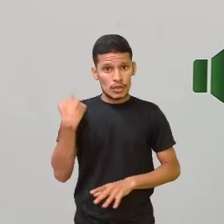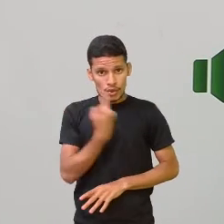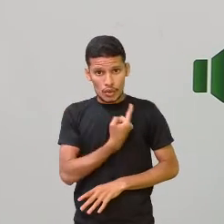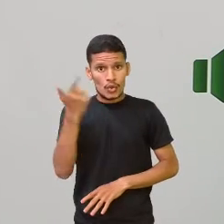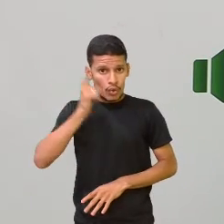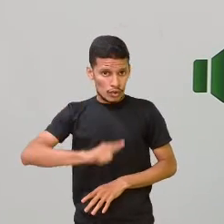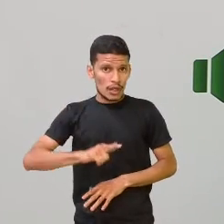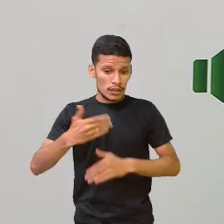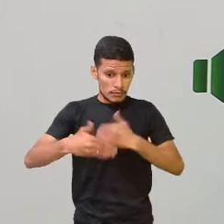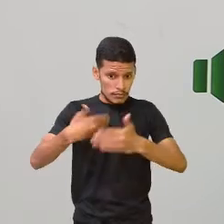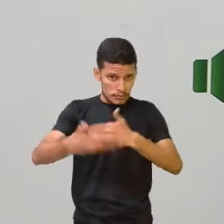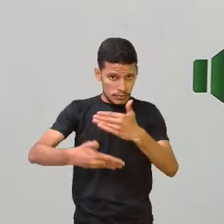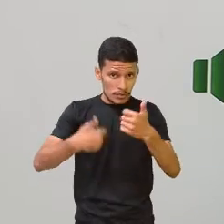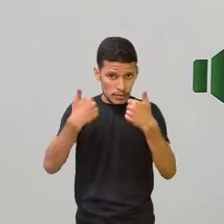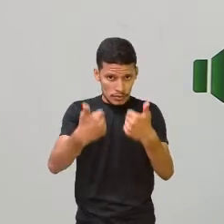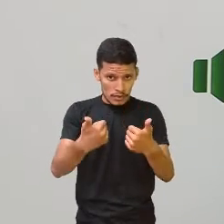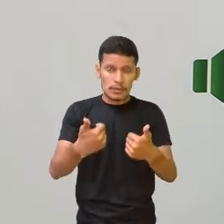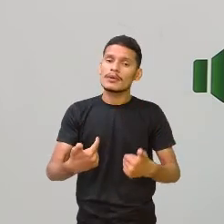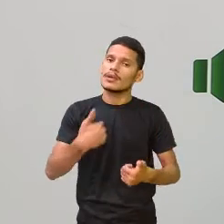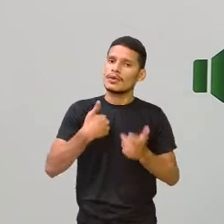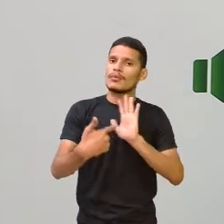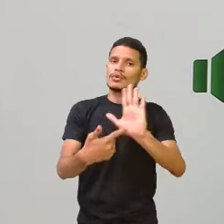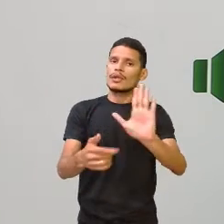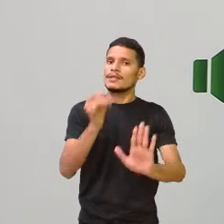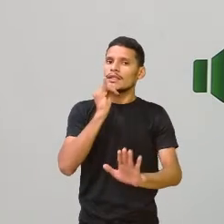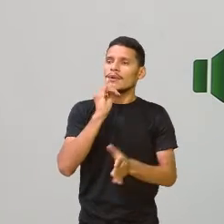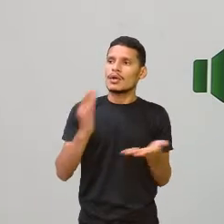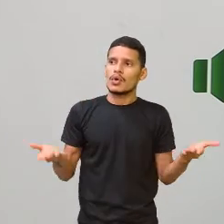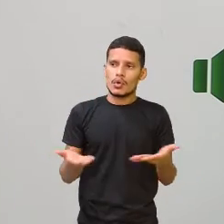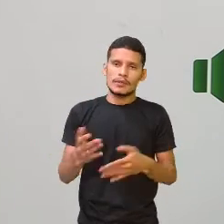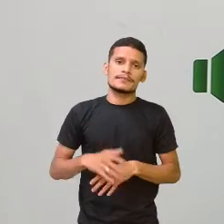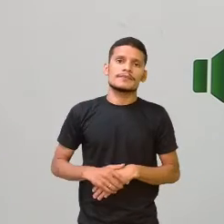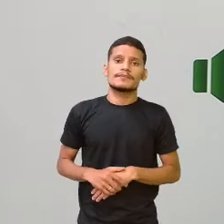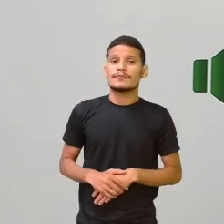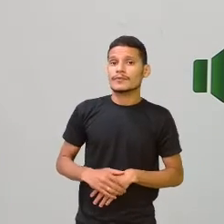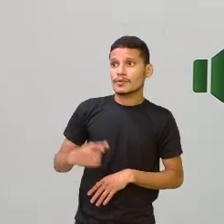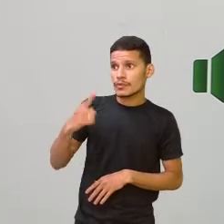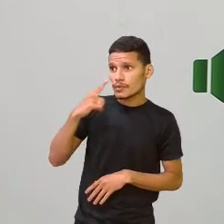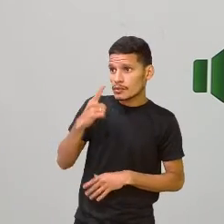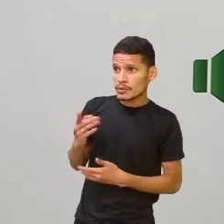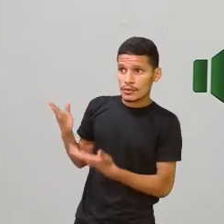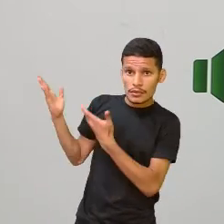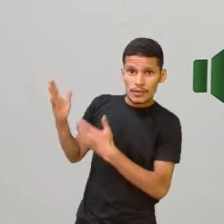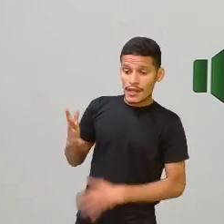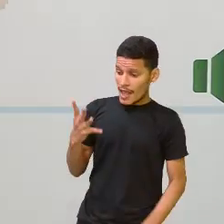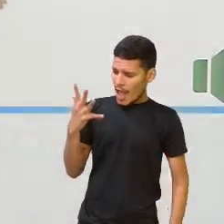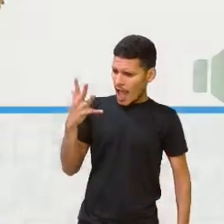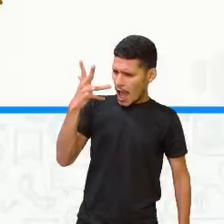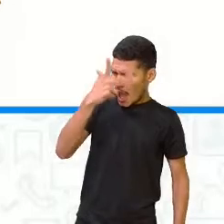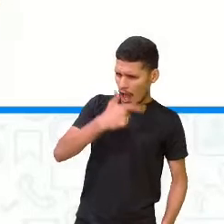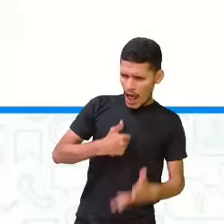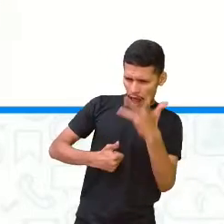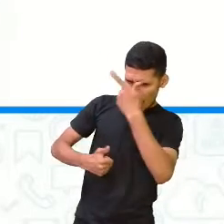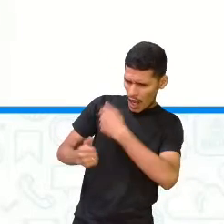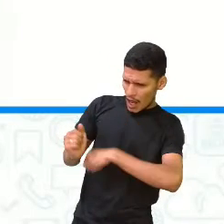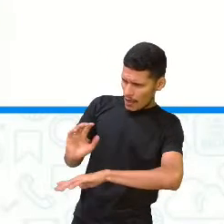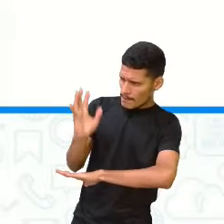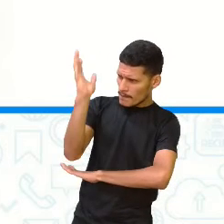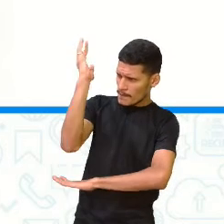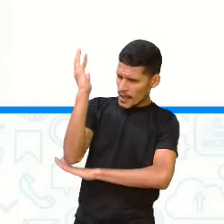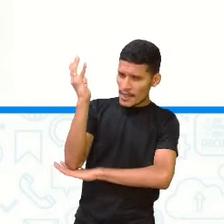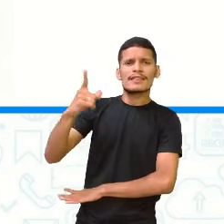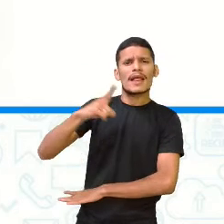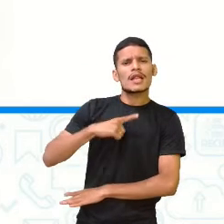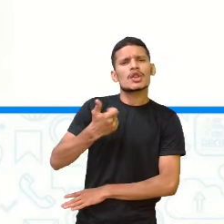passar adiante e eu já vou com um exemplo para você. Que árvore bonita! Vejo que tem